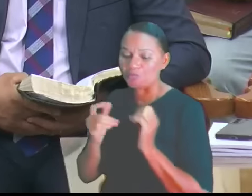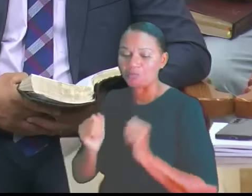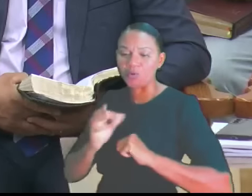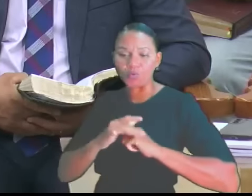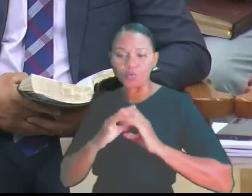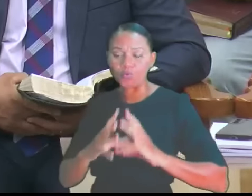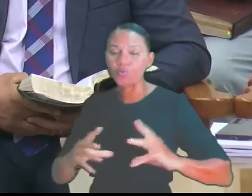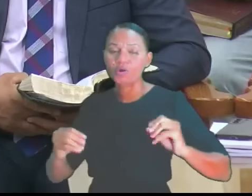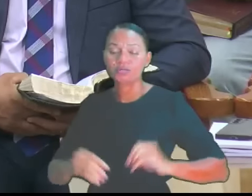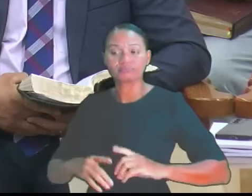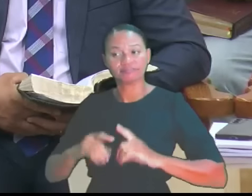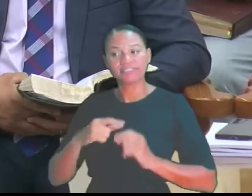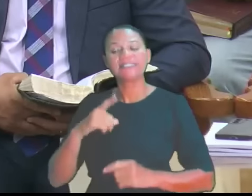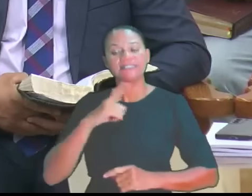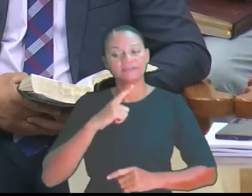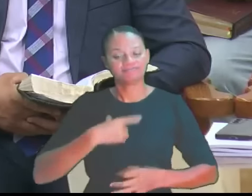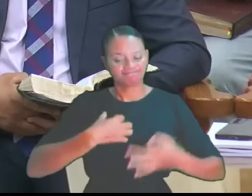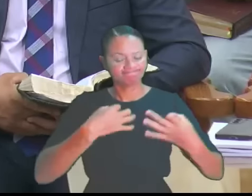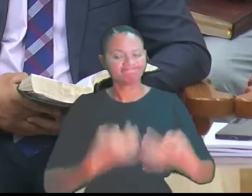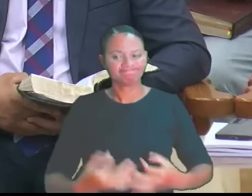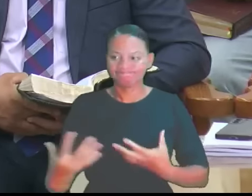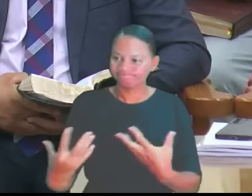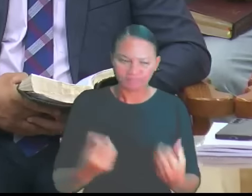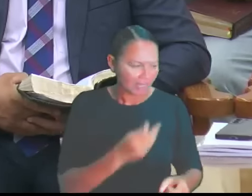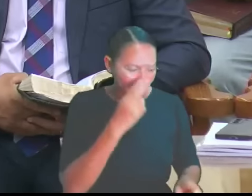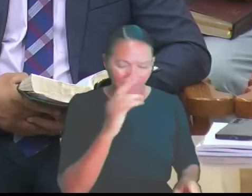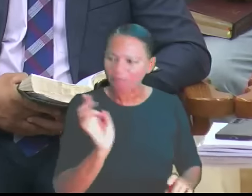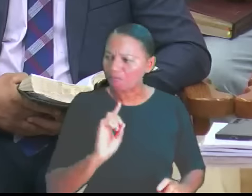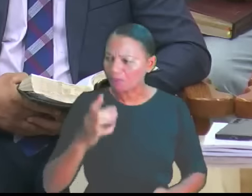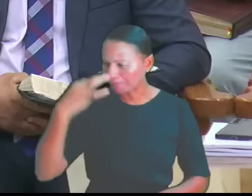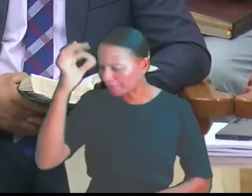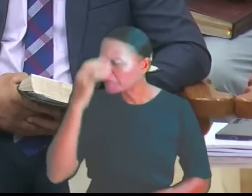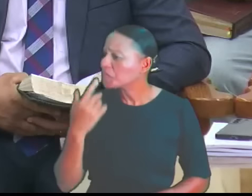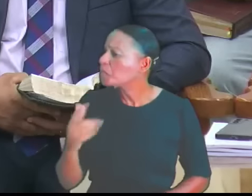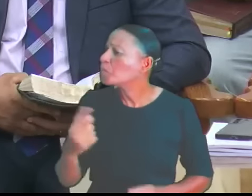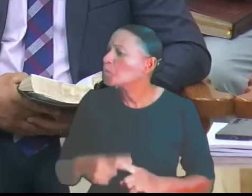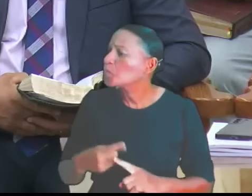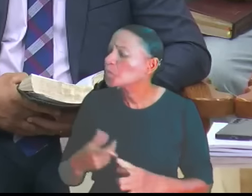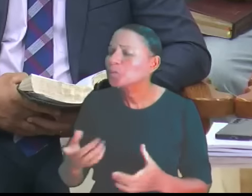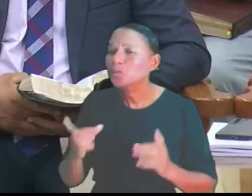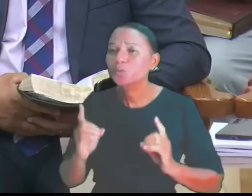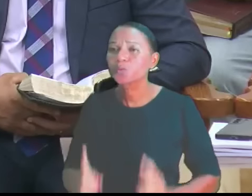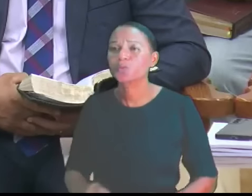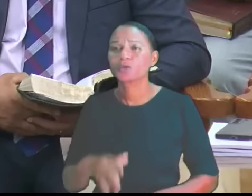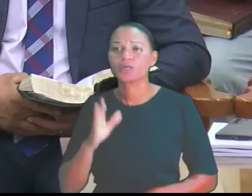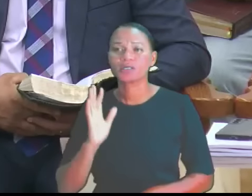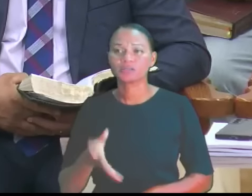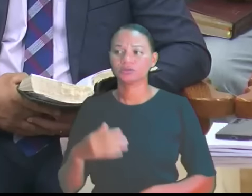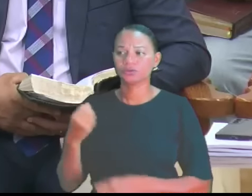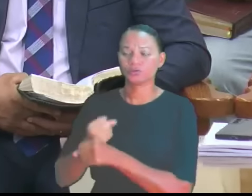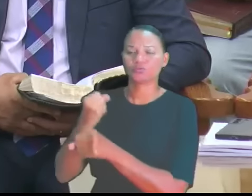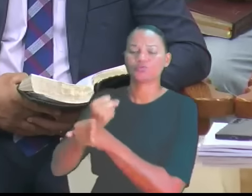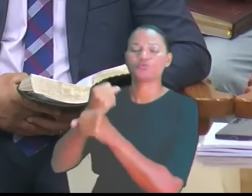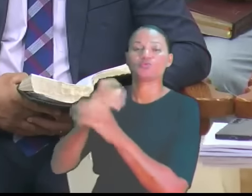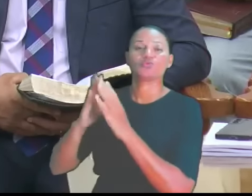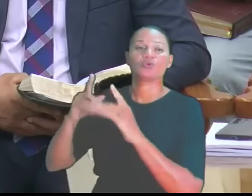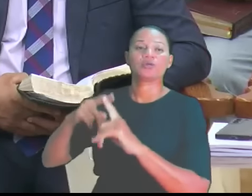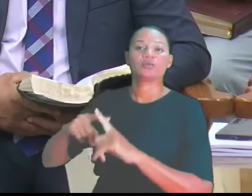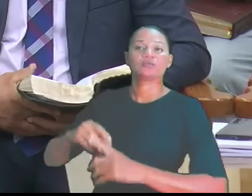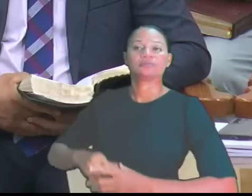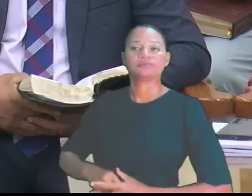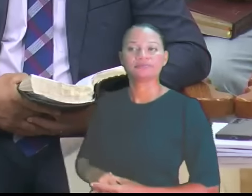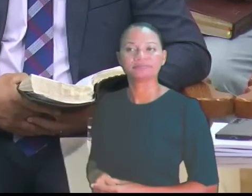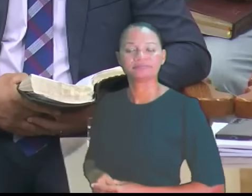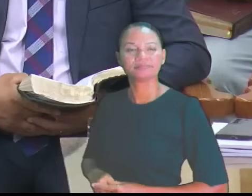quê? Porque ele é digno de receber. Se ele é crente, não. Batizar com o Espírito Santo também não. Por que ele é digno? Porque ele já construiu até uma igreja para nós.